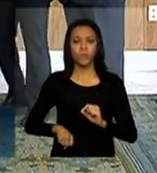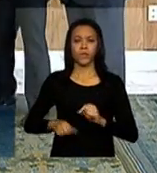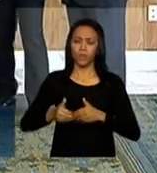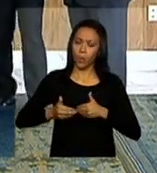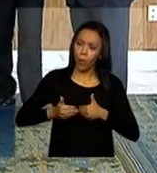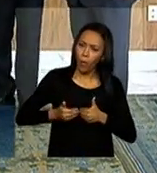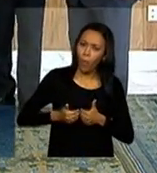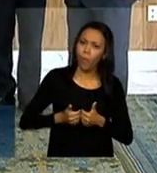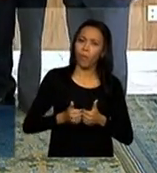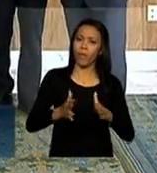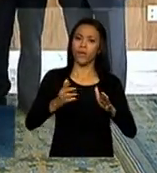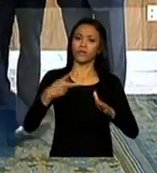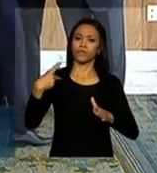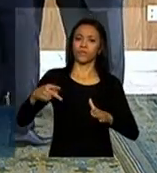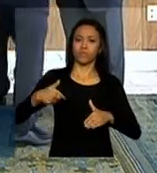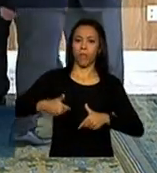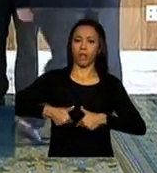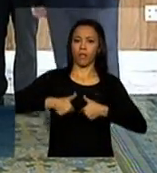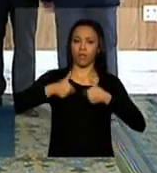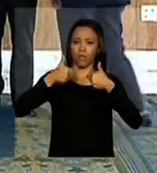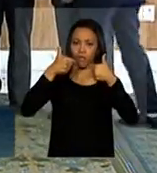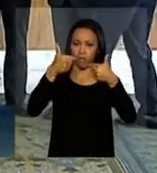começa oficialmente suas funções